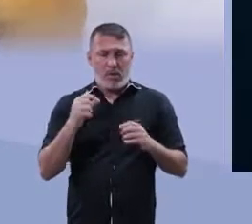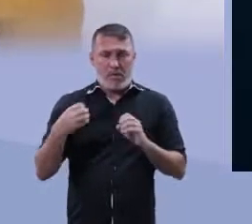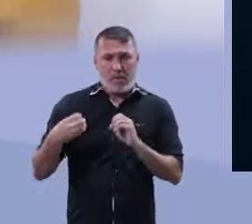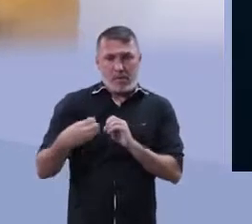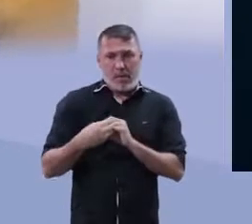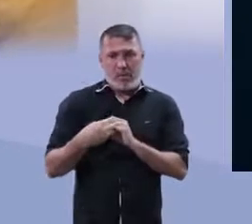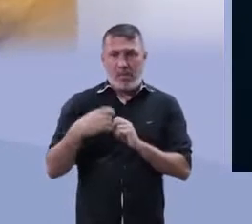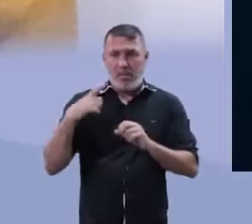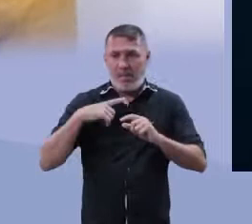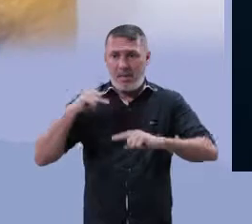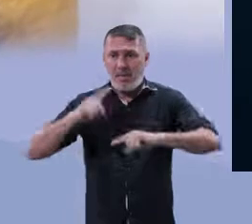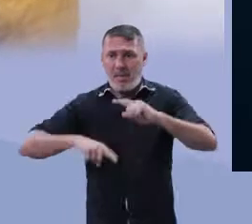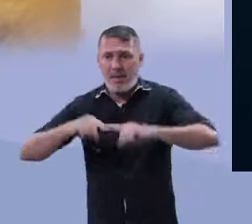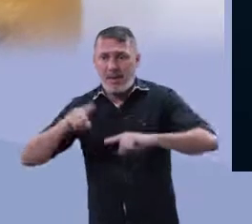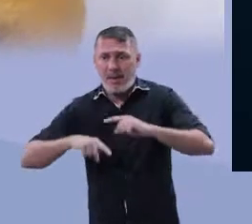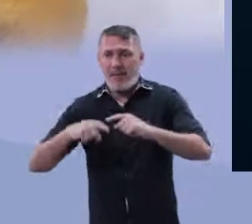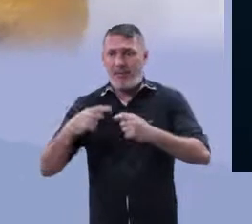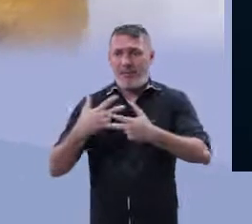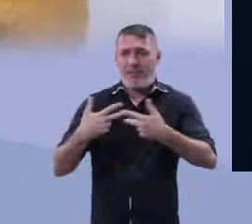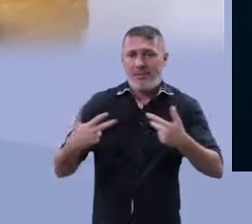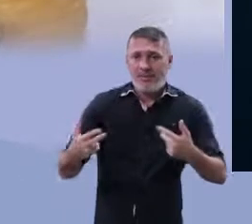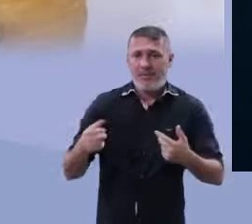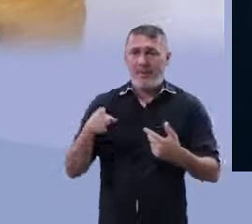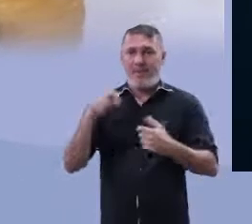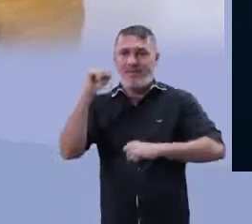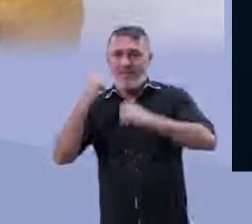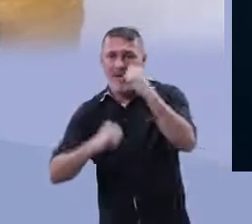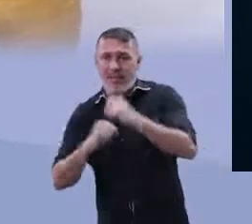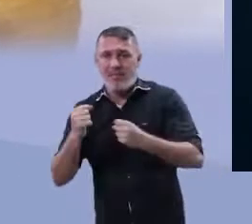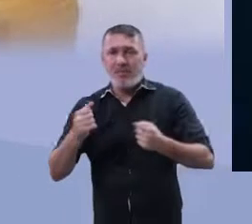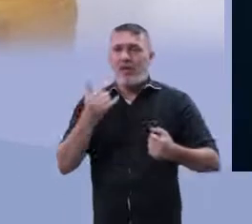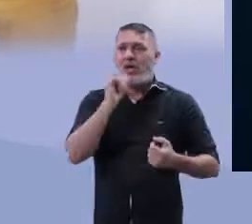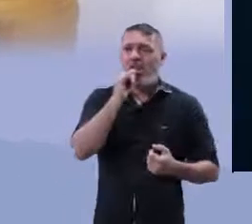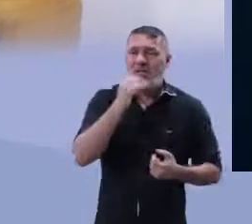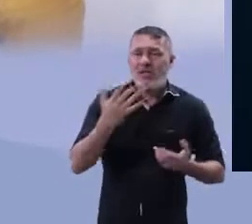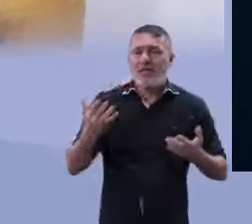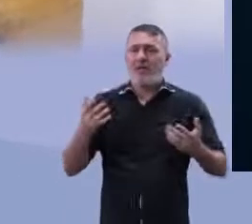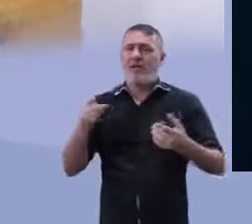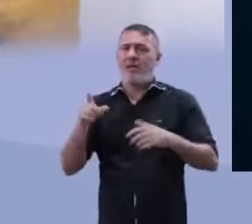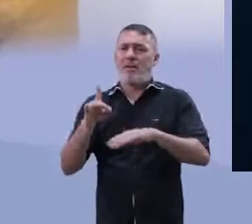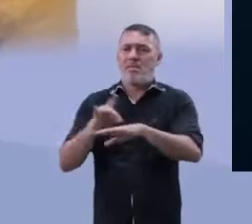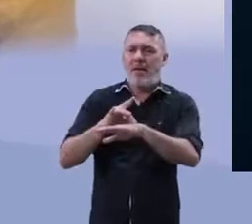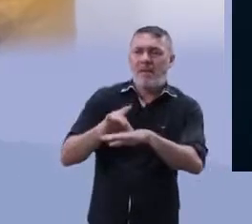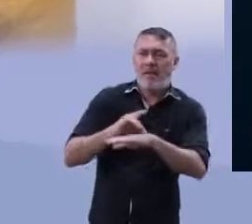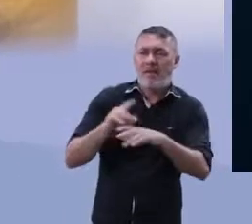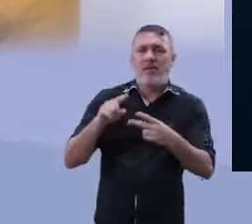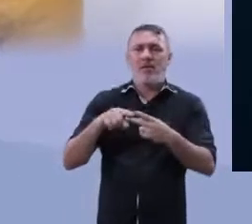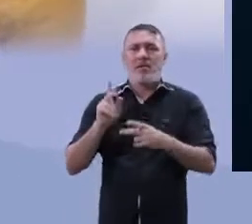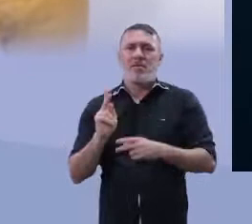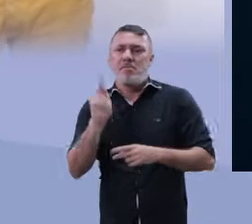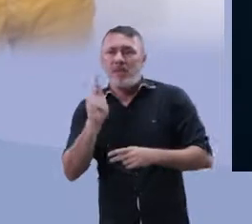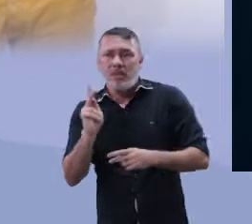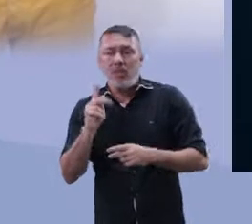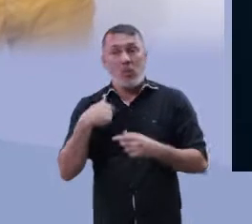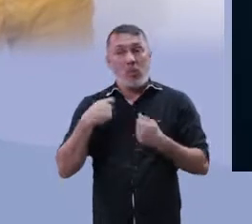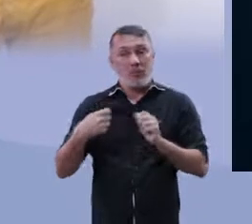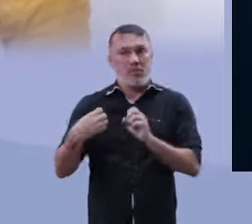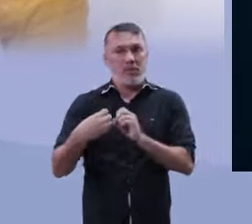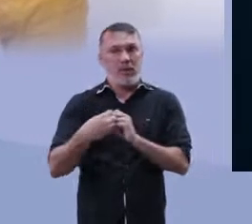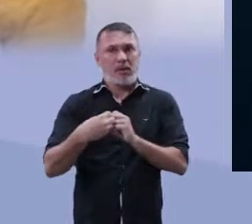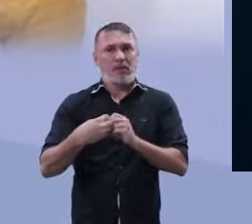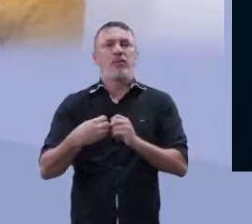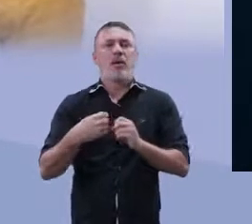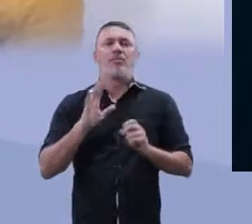fonte de matéria-prima, do lado da fonte de produção energética, seja o carvão, seja o petróleo. Agora, com o avanço dos meios